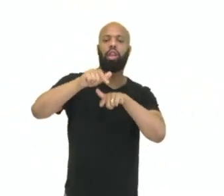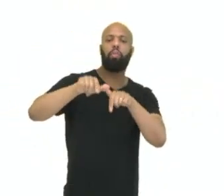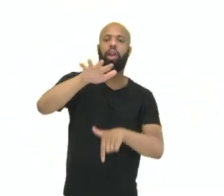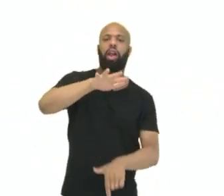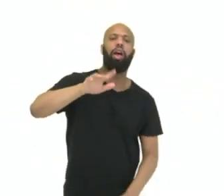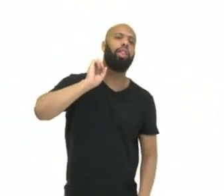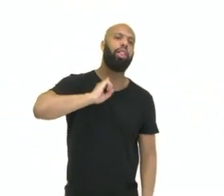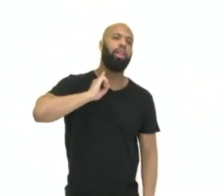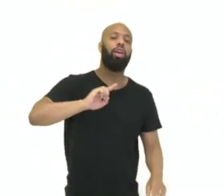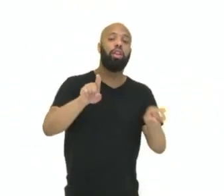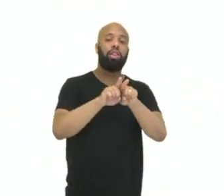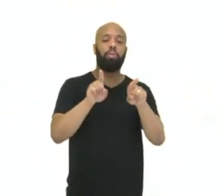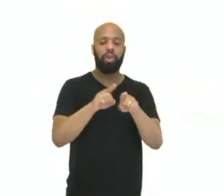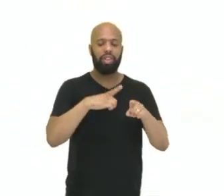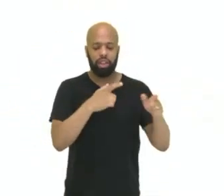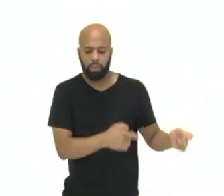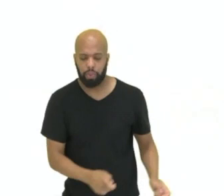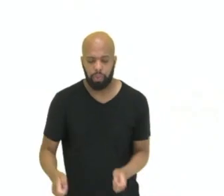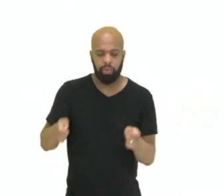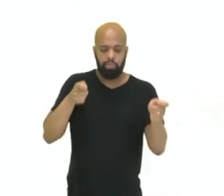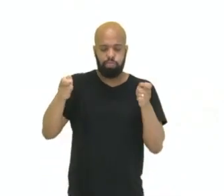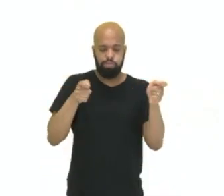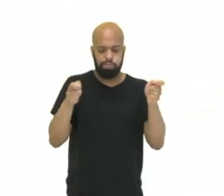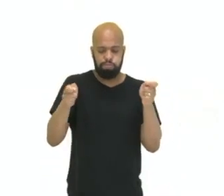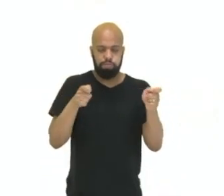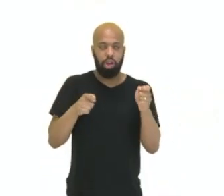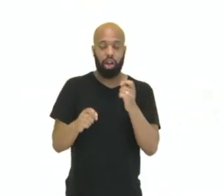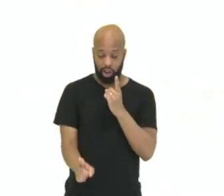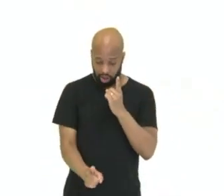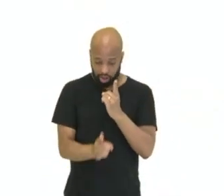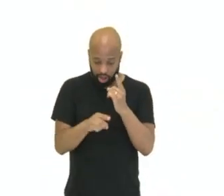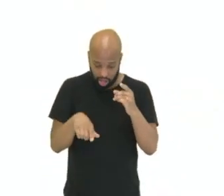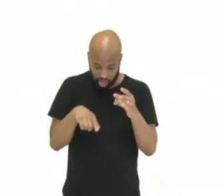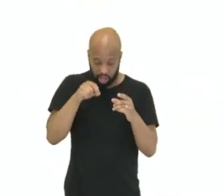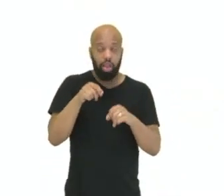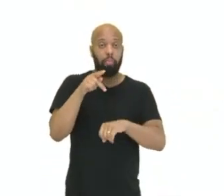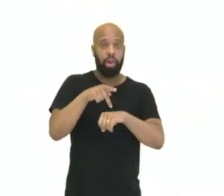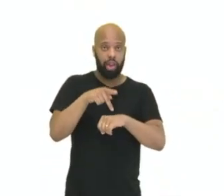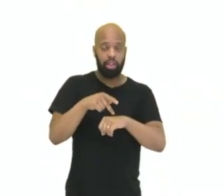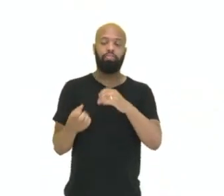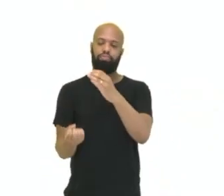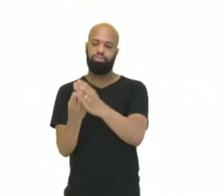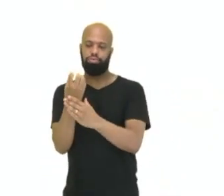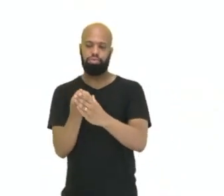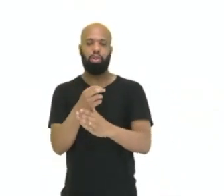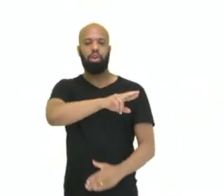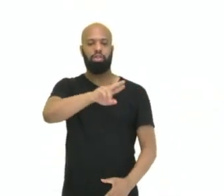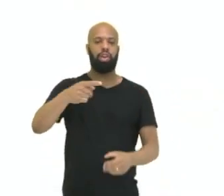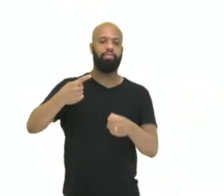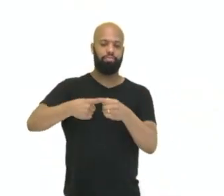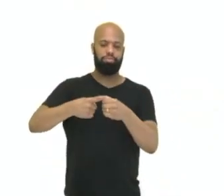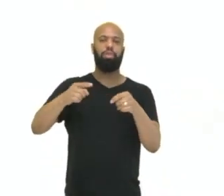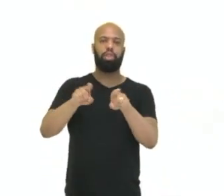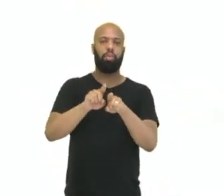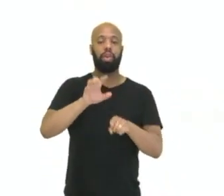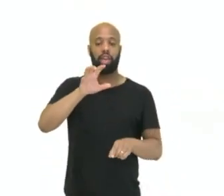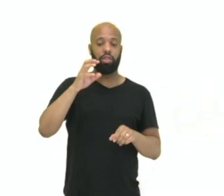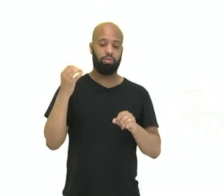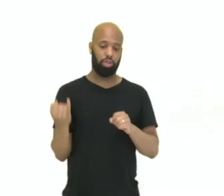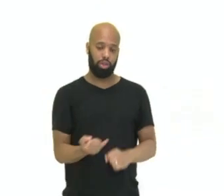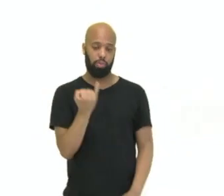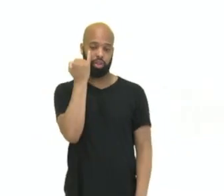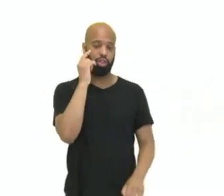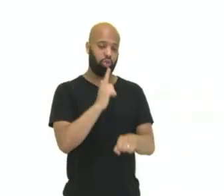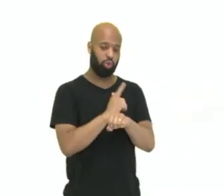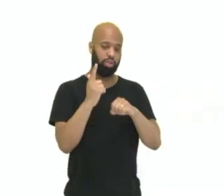ali, e a atividade mineradora também deu origem a várias cidades, né? Então esse é um fator geográfico importante, surgimento